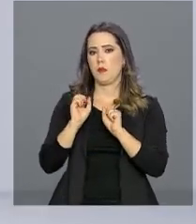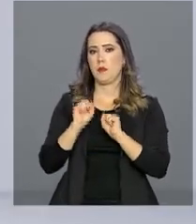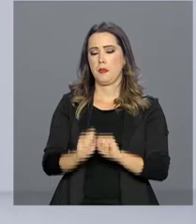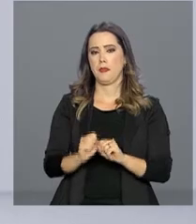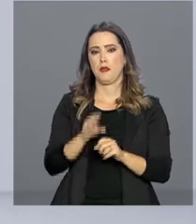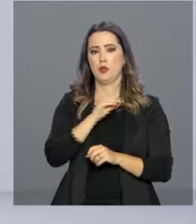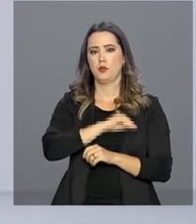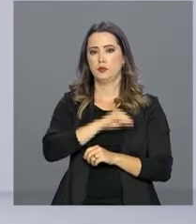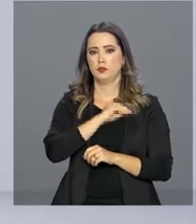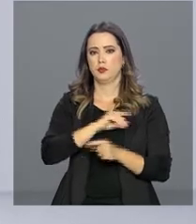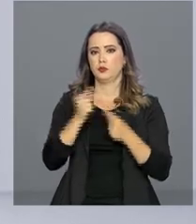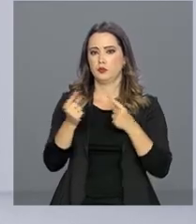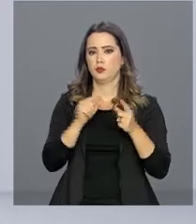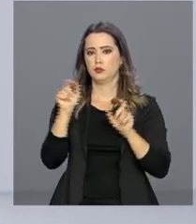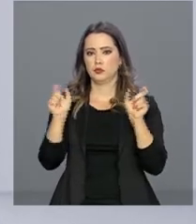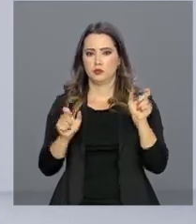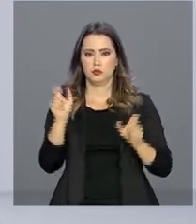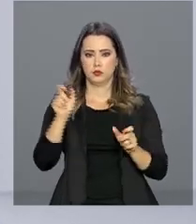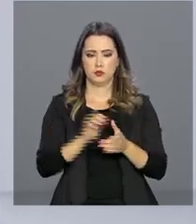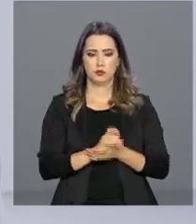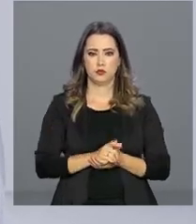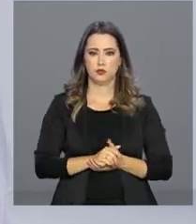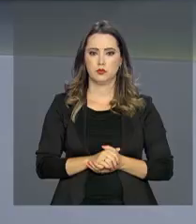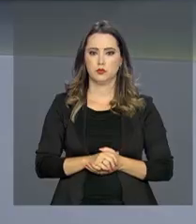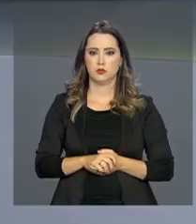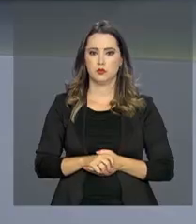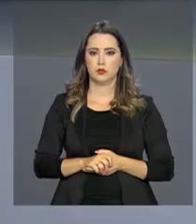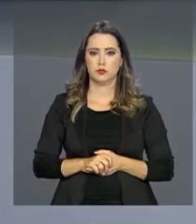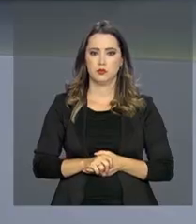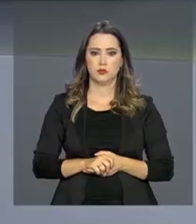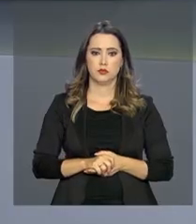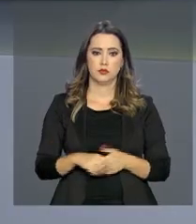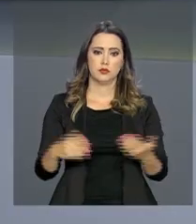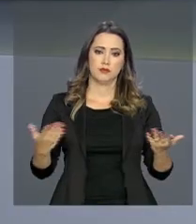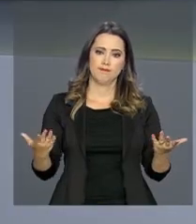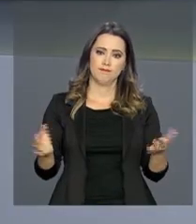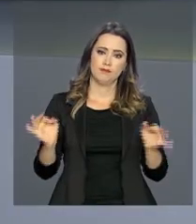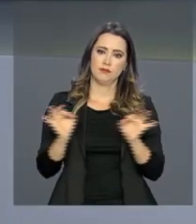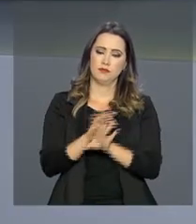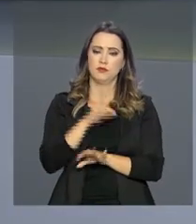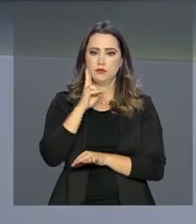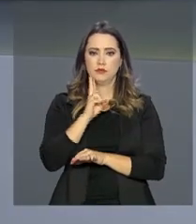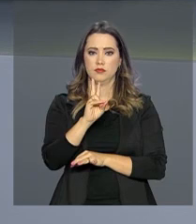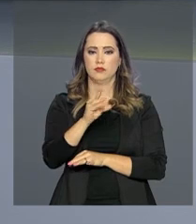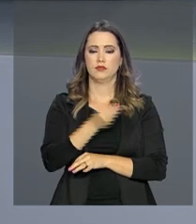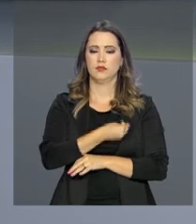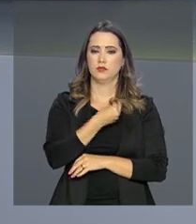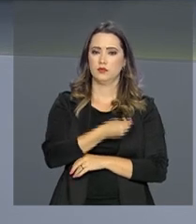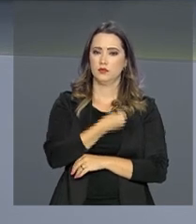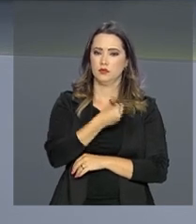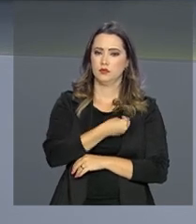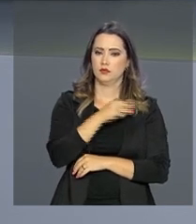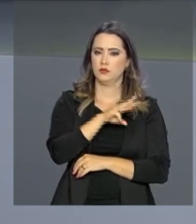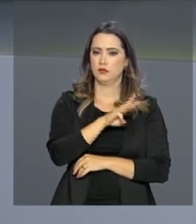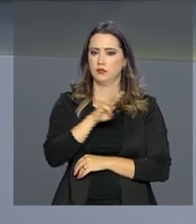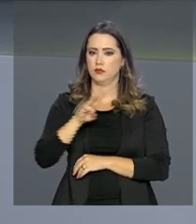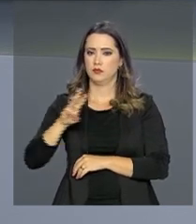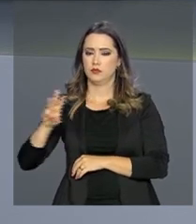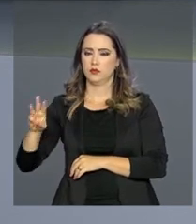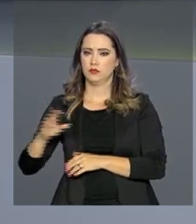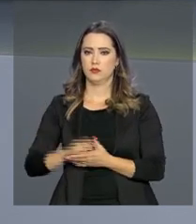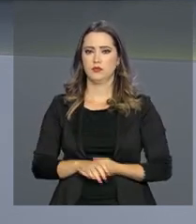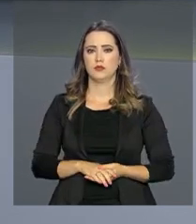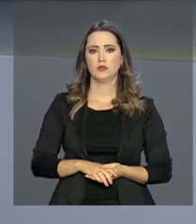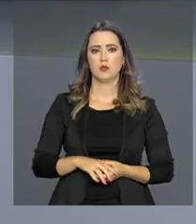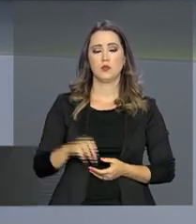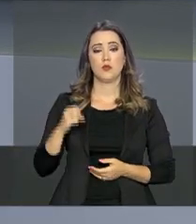condições de acordo com a renda familiar dos candidatos. Nós ficamos por aqui, você acompanha a programação ao vivo pelo site